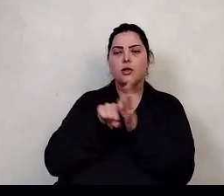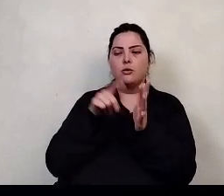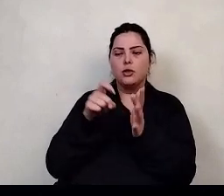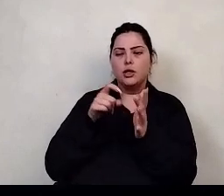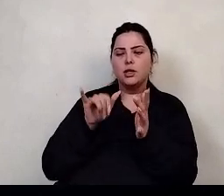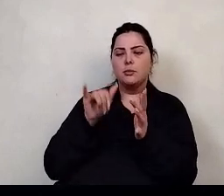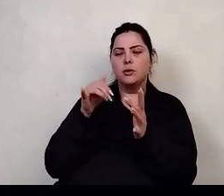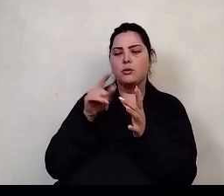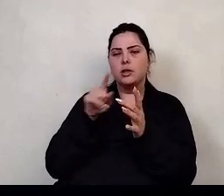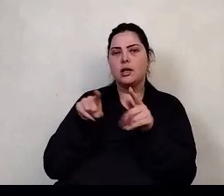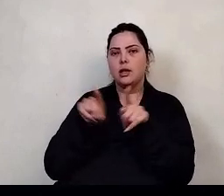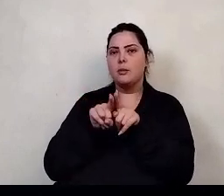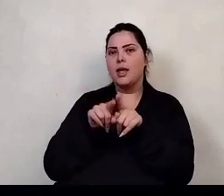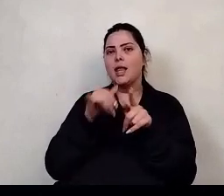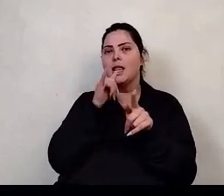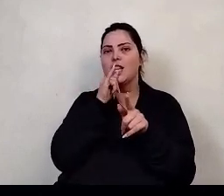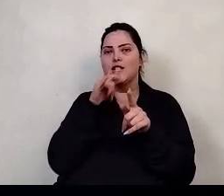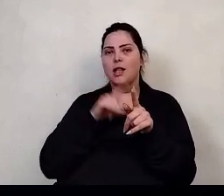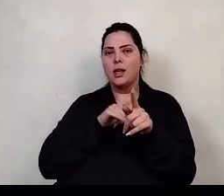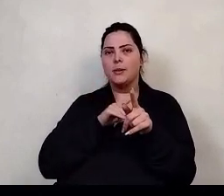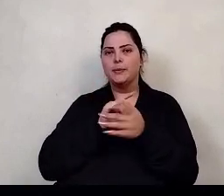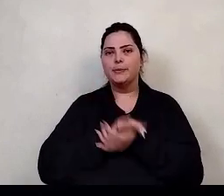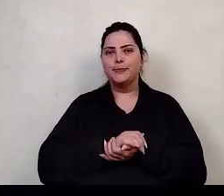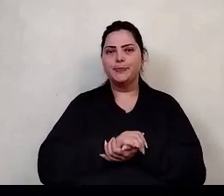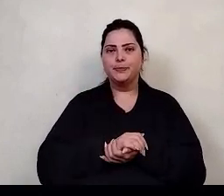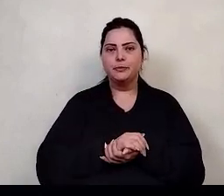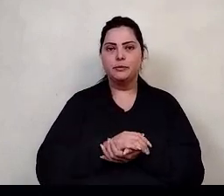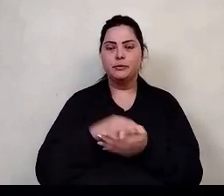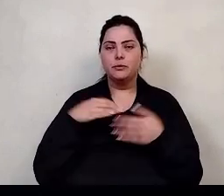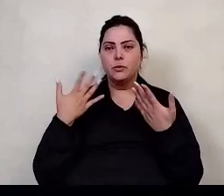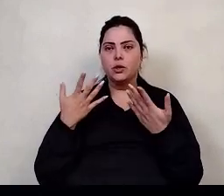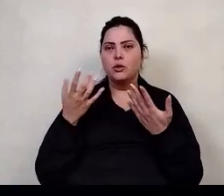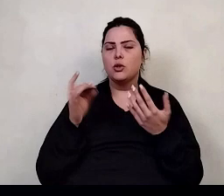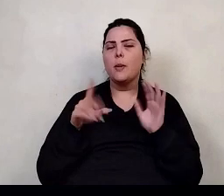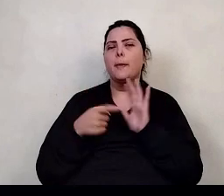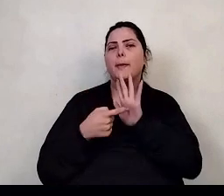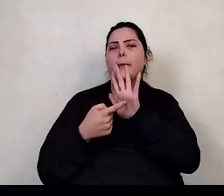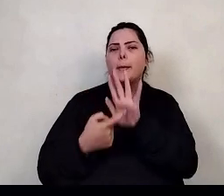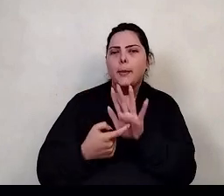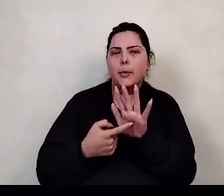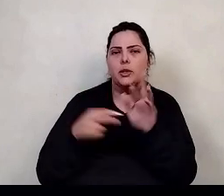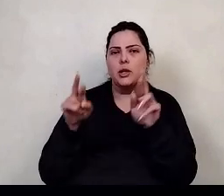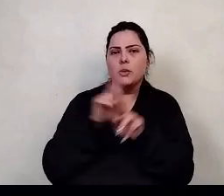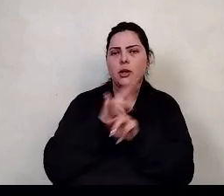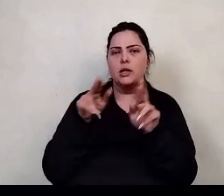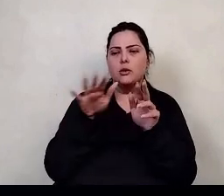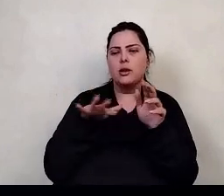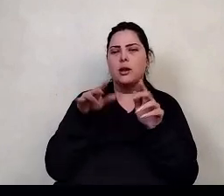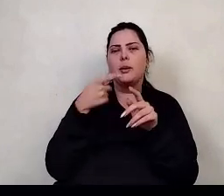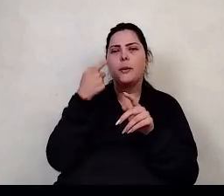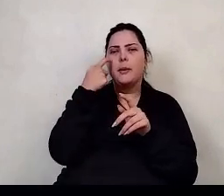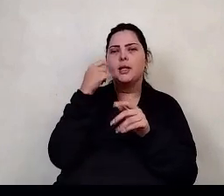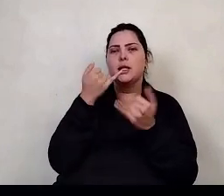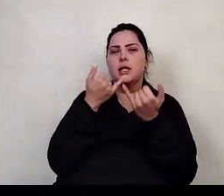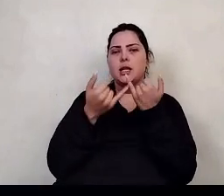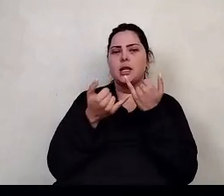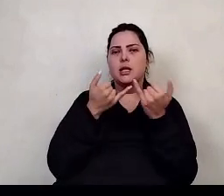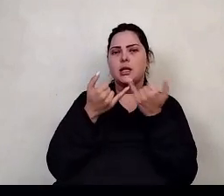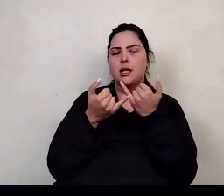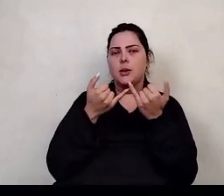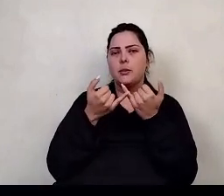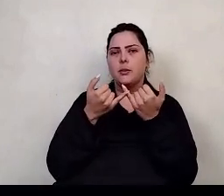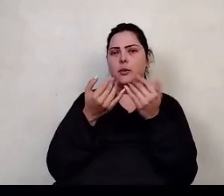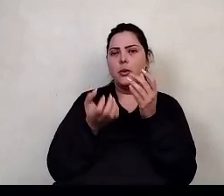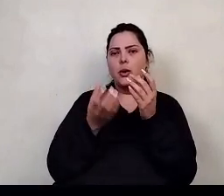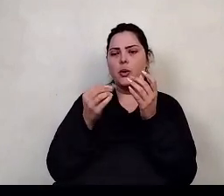testada. E aí, para mostrar um pouquinho com relação a isso, pensa aquele exemplo da account. Se eu pego e gero um